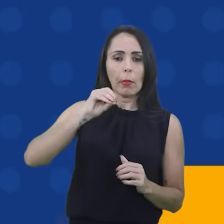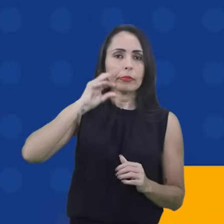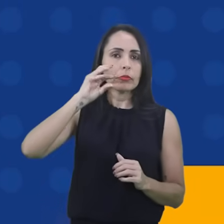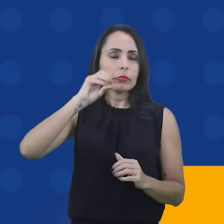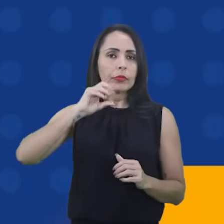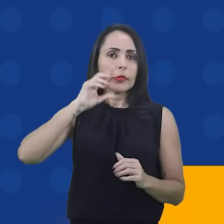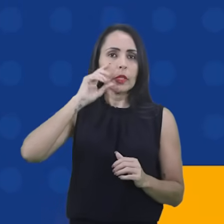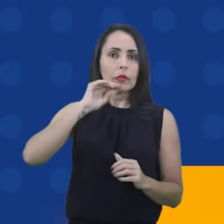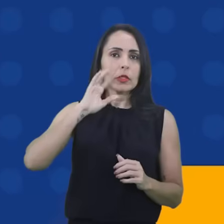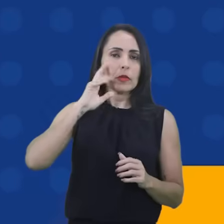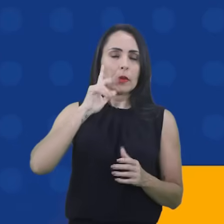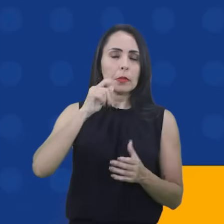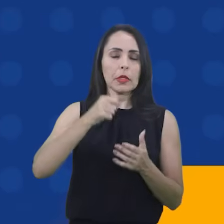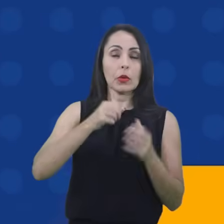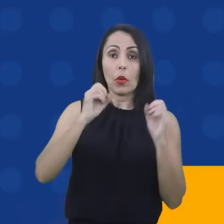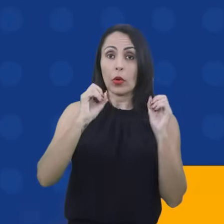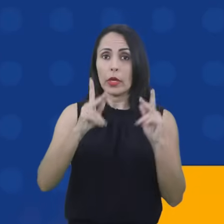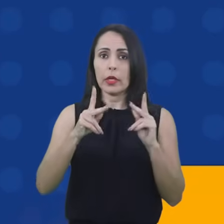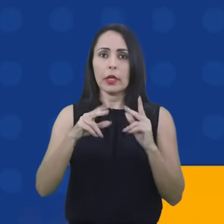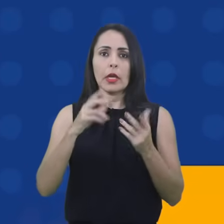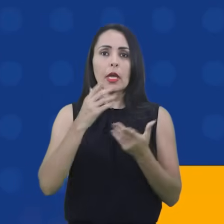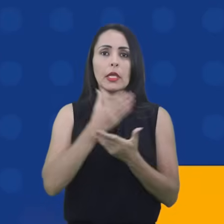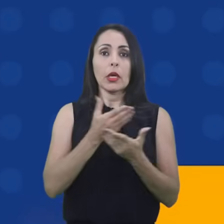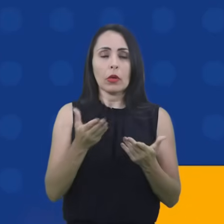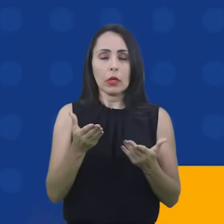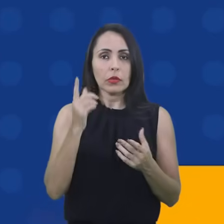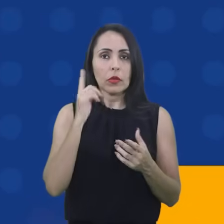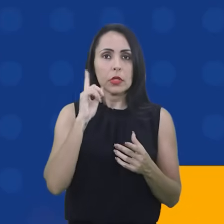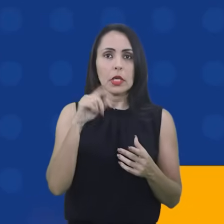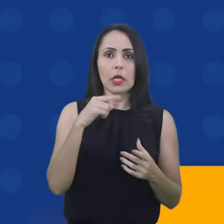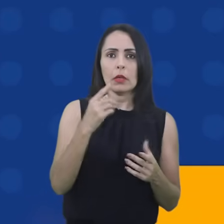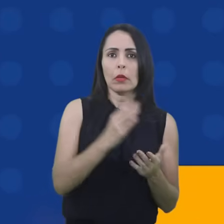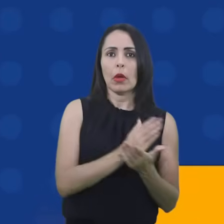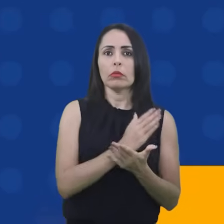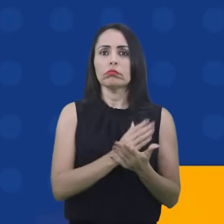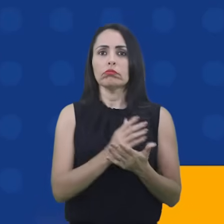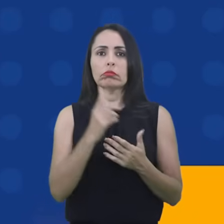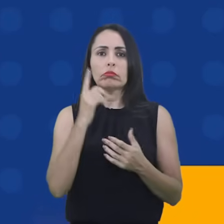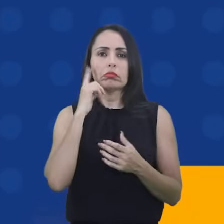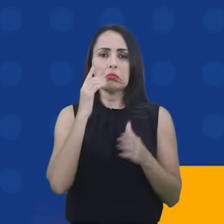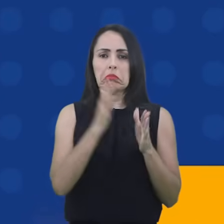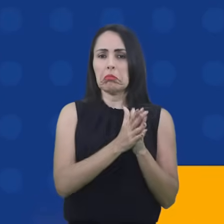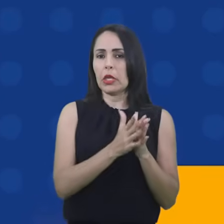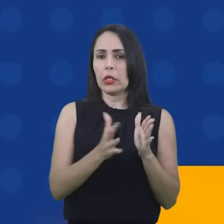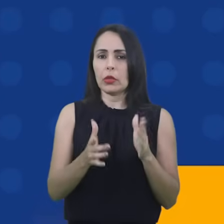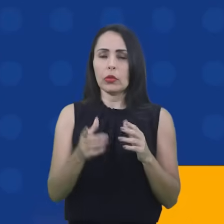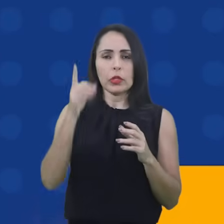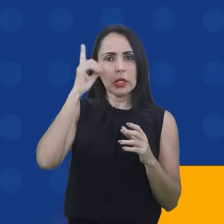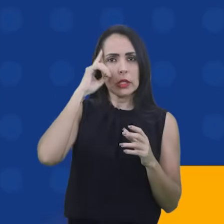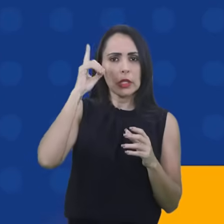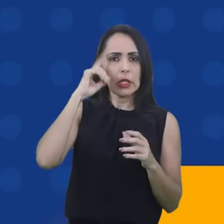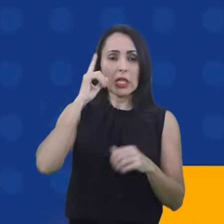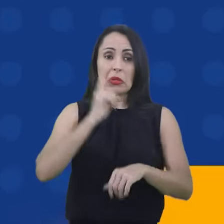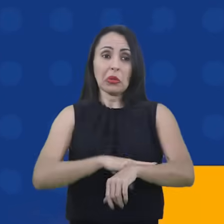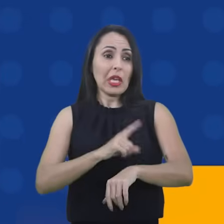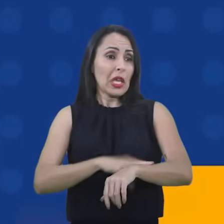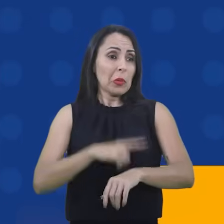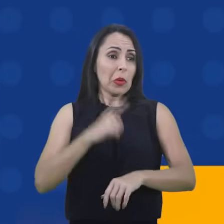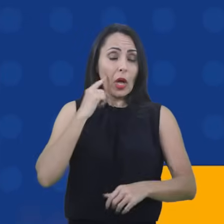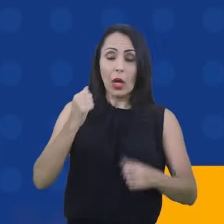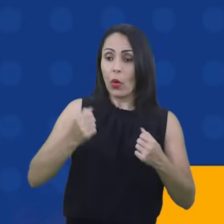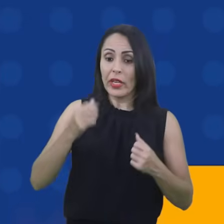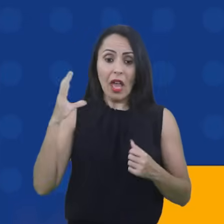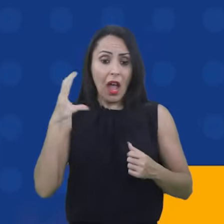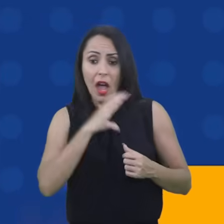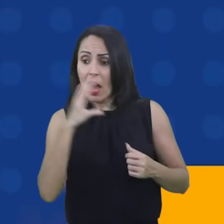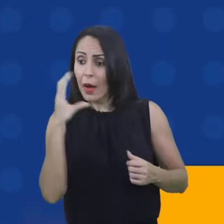promova uma fricção. Ok? Então, caso você, em um determinado momento do dia, não esteja, né, com tempo no meio da sua correria,